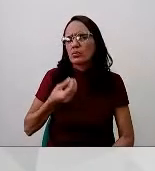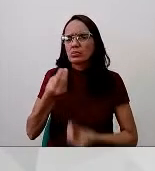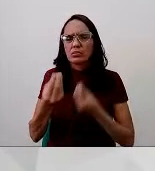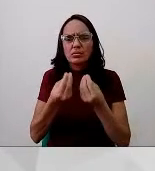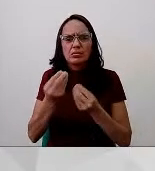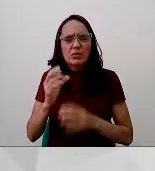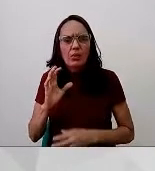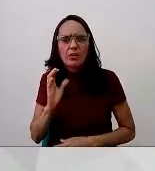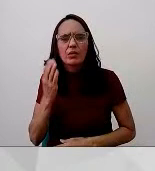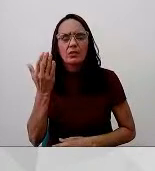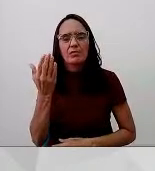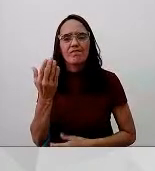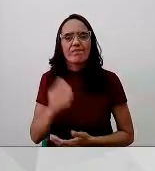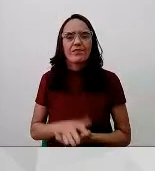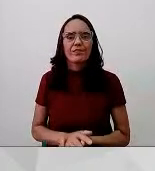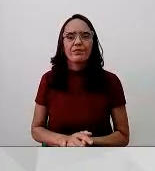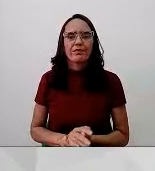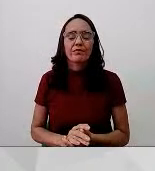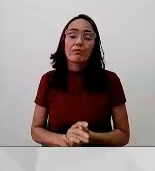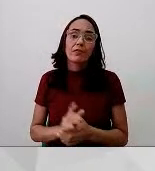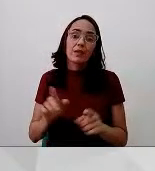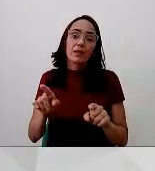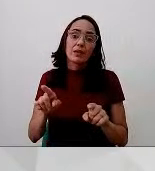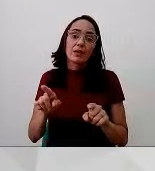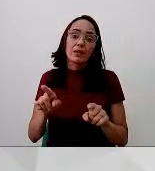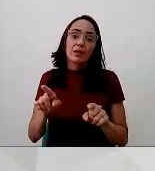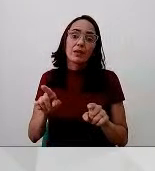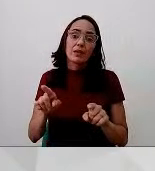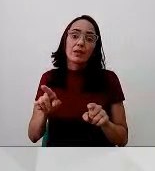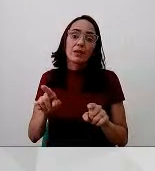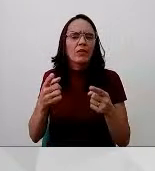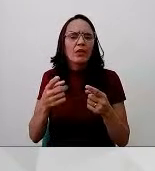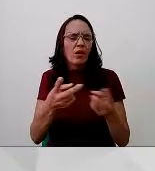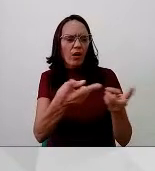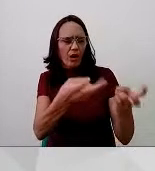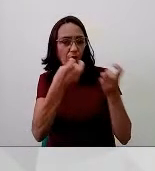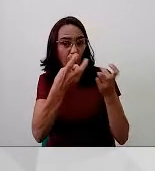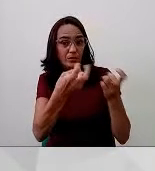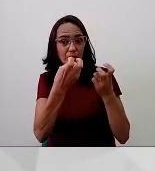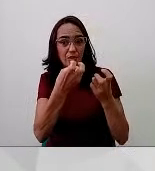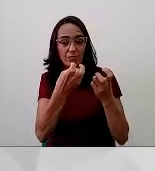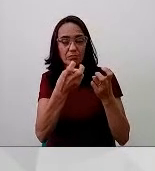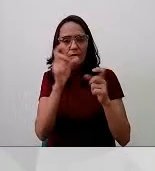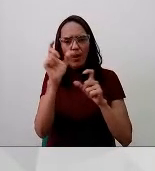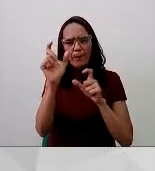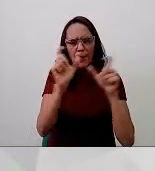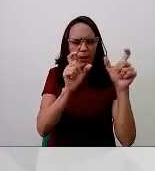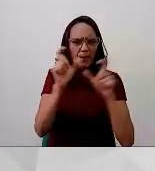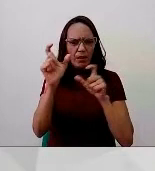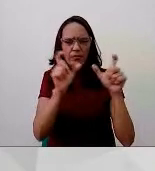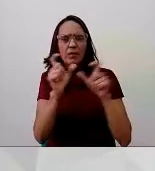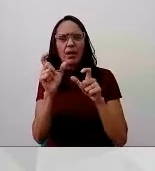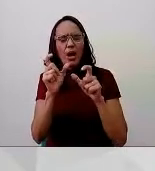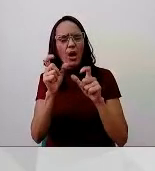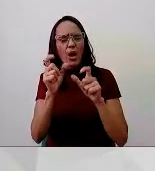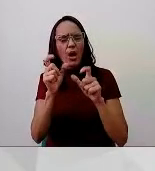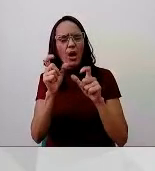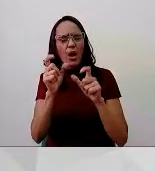Então, o problema de reconhecer números ou letras, etc, etc, você escreve